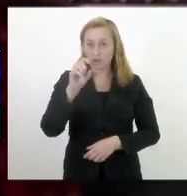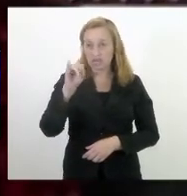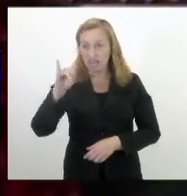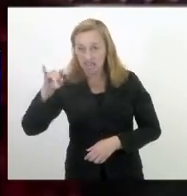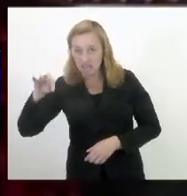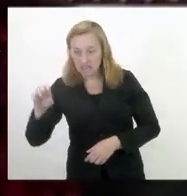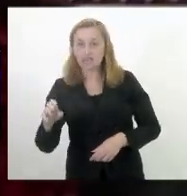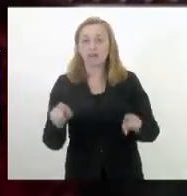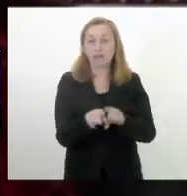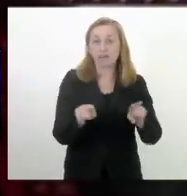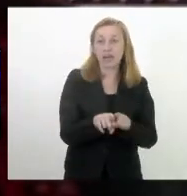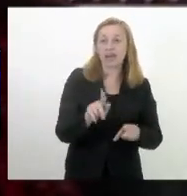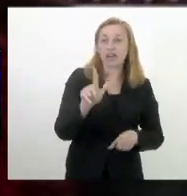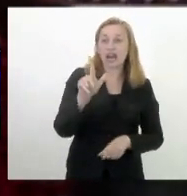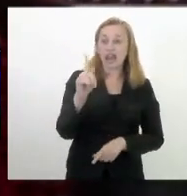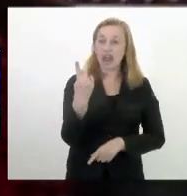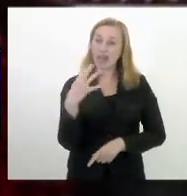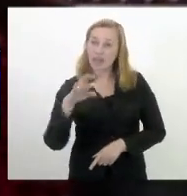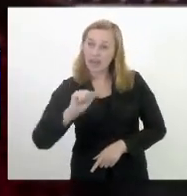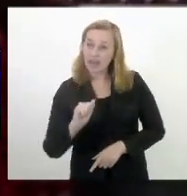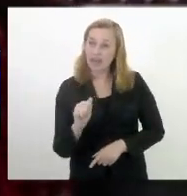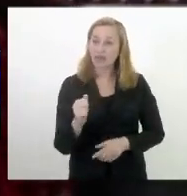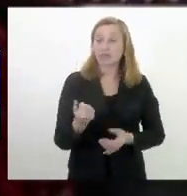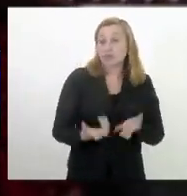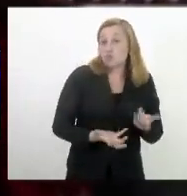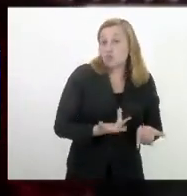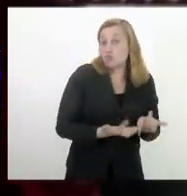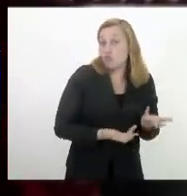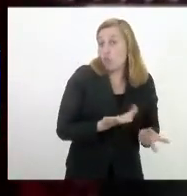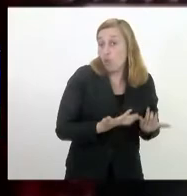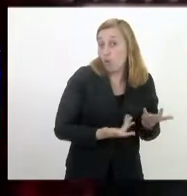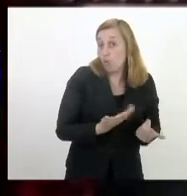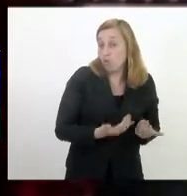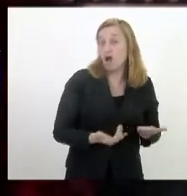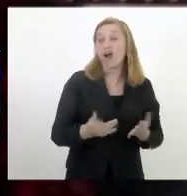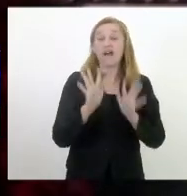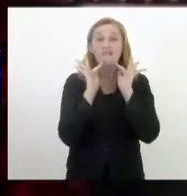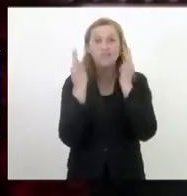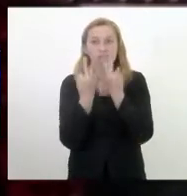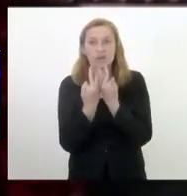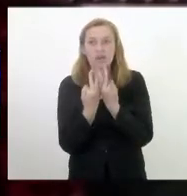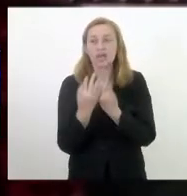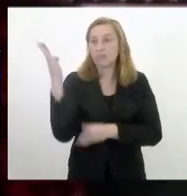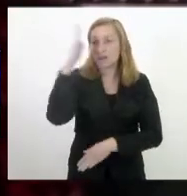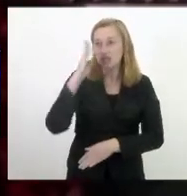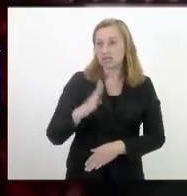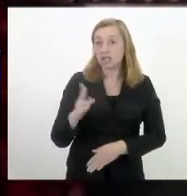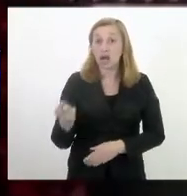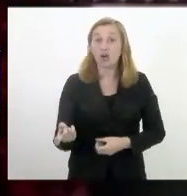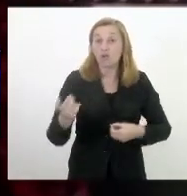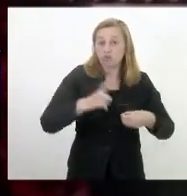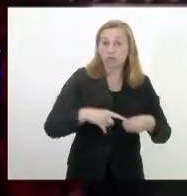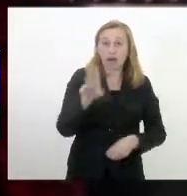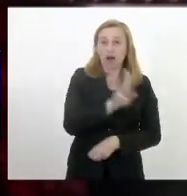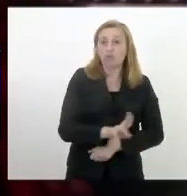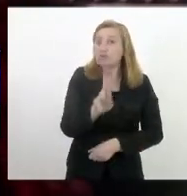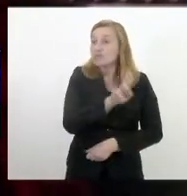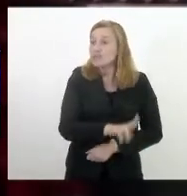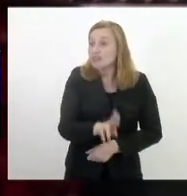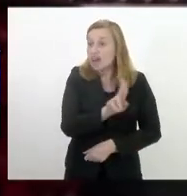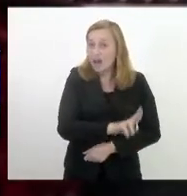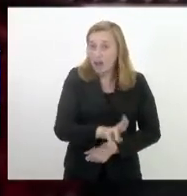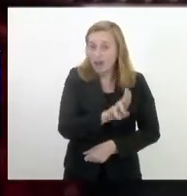da população e do aumento do preço do gás, as famílias brasileiras voltaram a usar essas